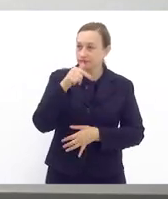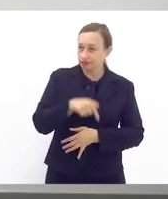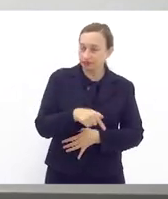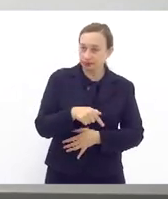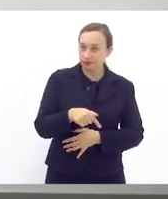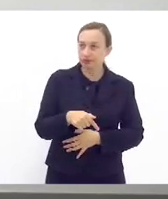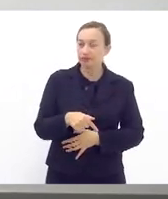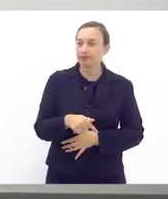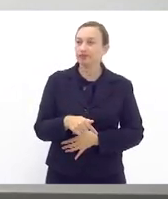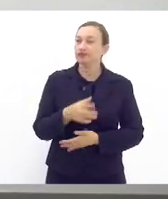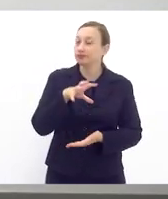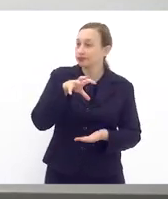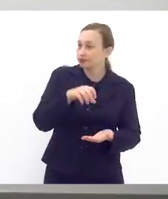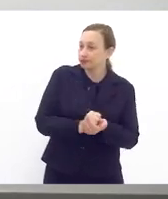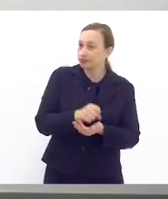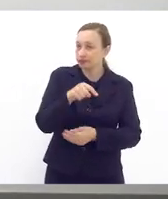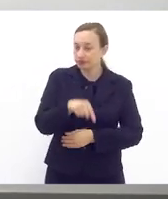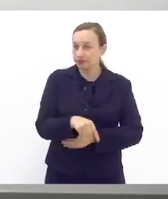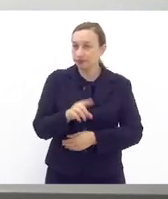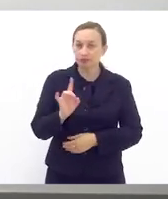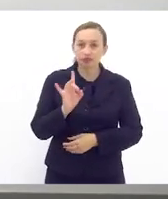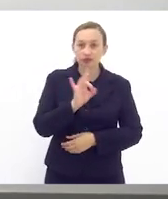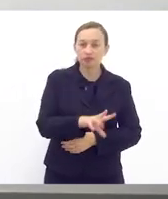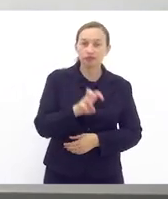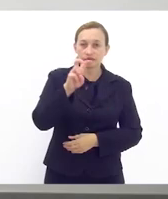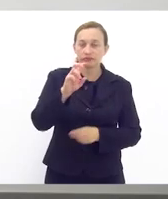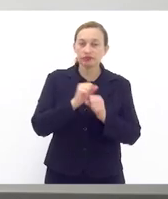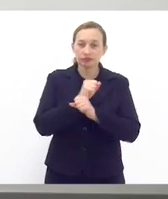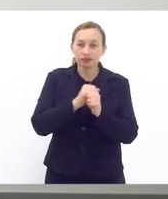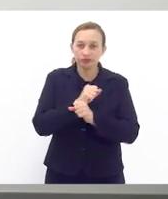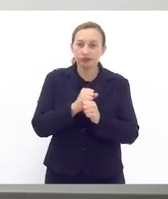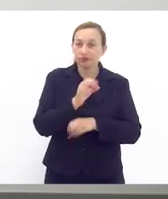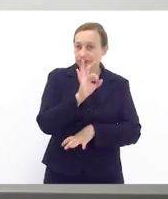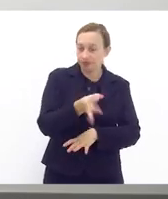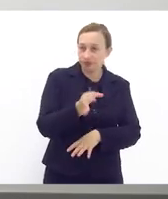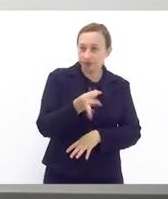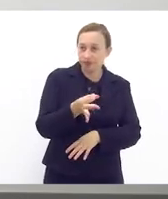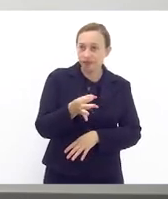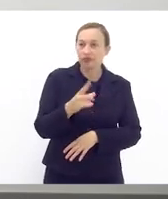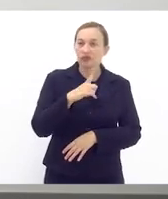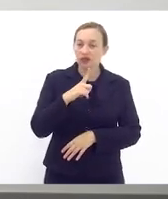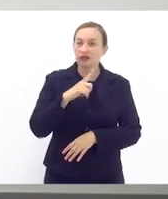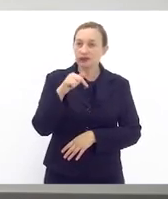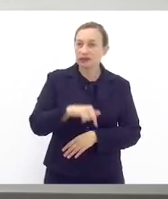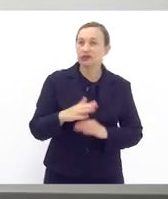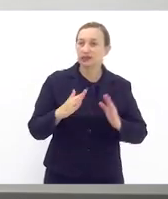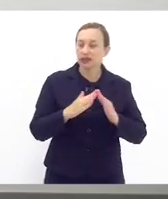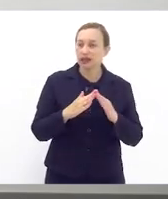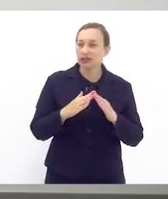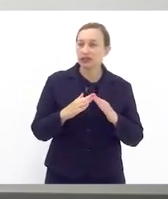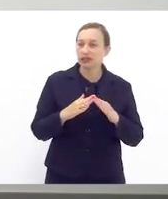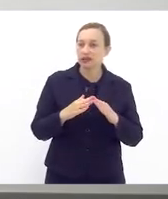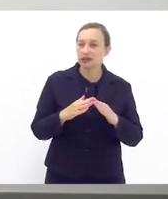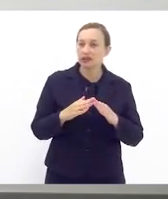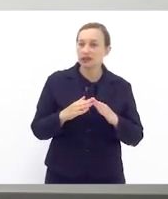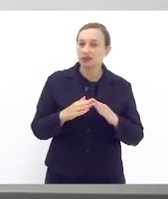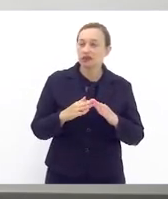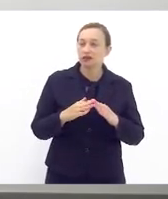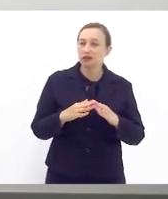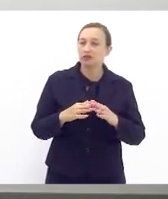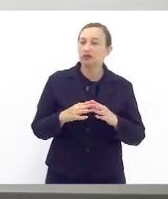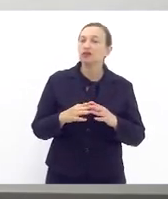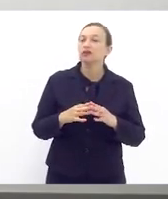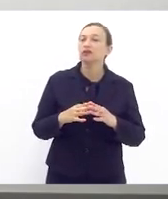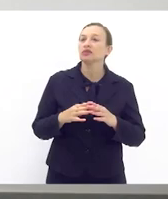dever de verdade o registro que os últimos cinco anos é fato que nós tivemos aqui nesta casa uma interlocução